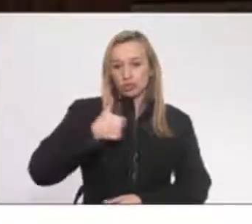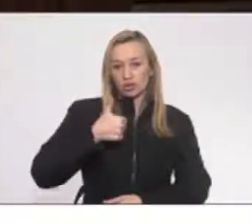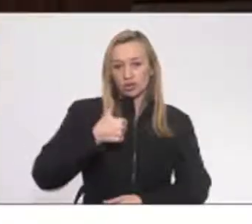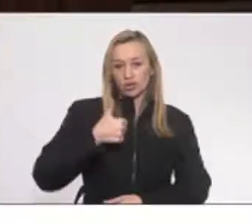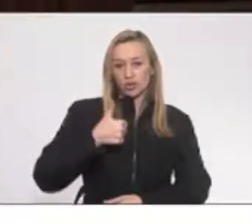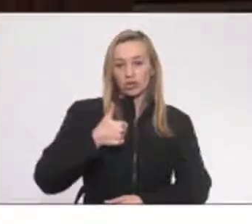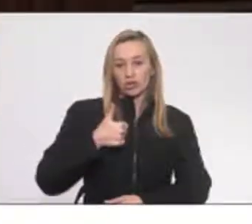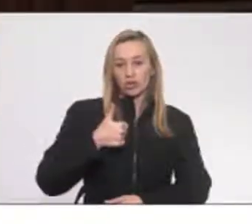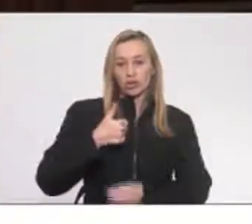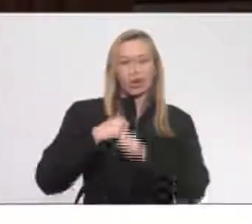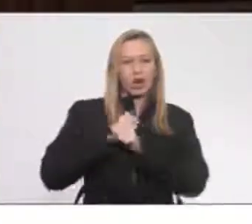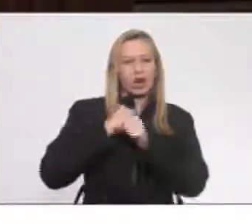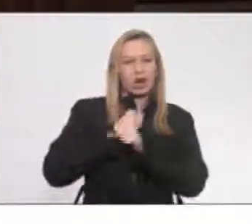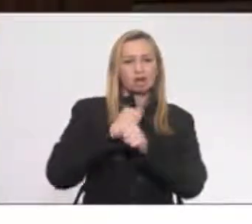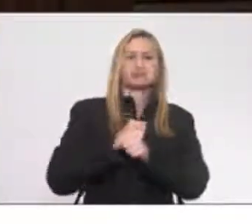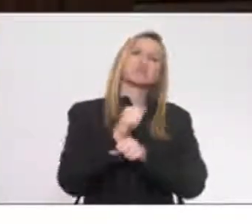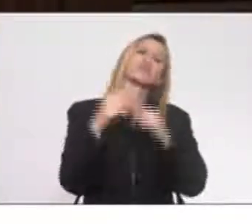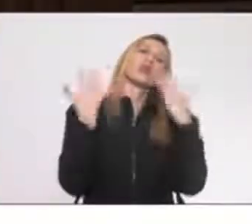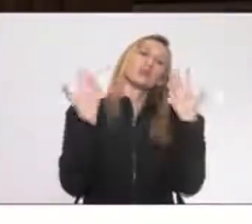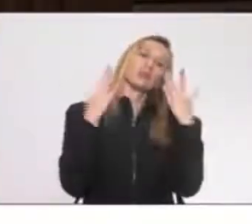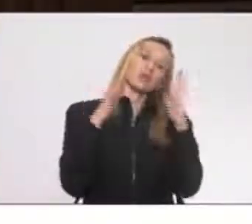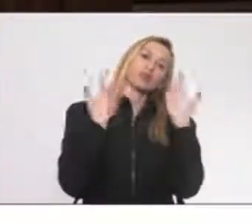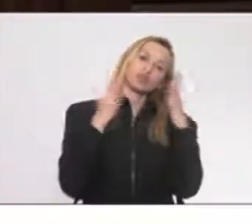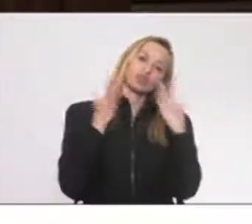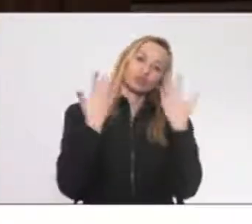tempo, aplaudiu